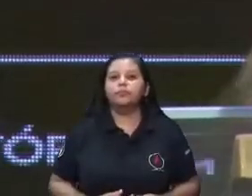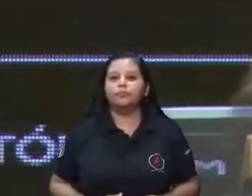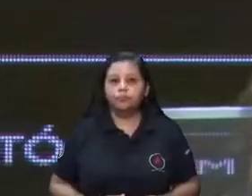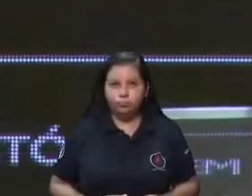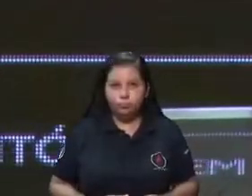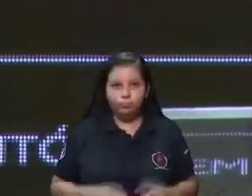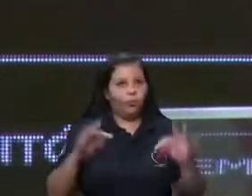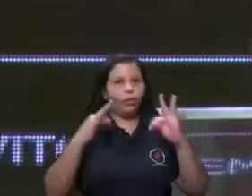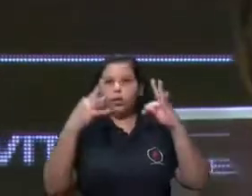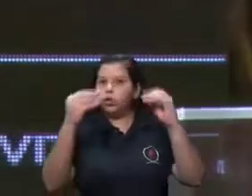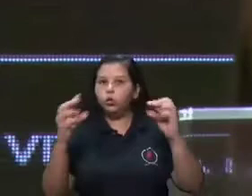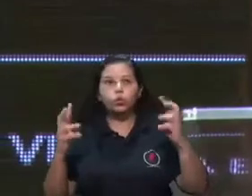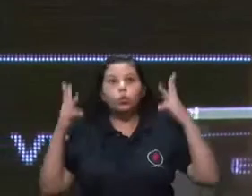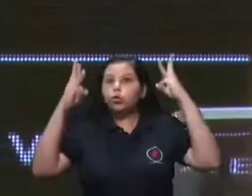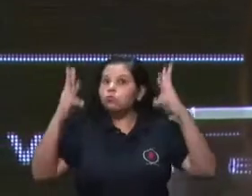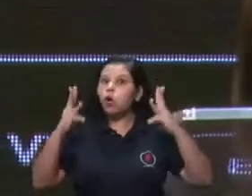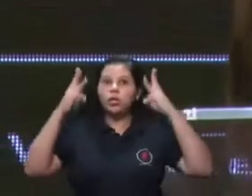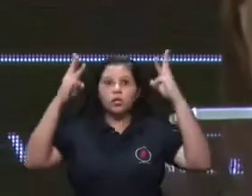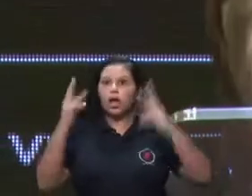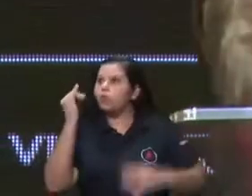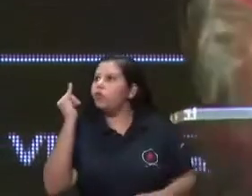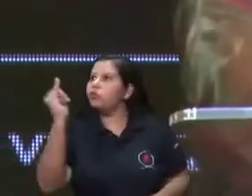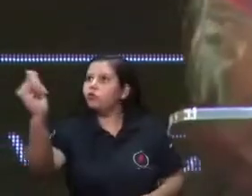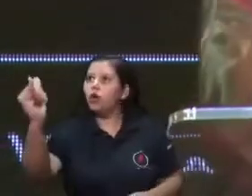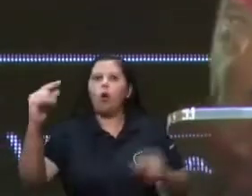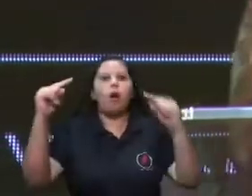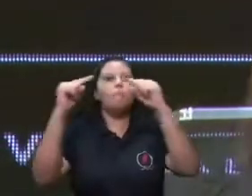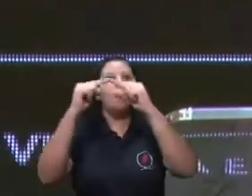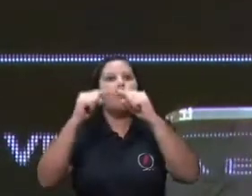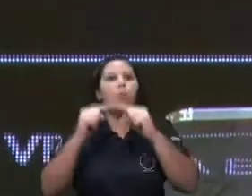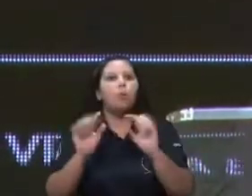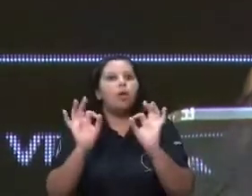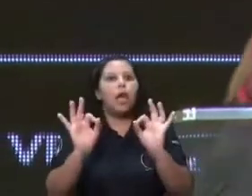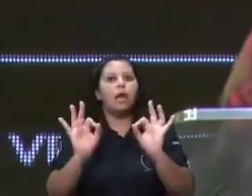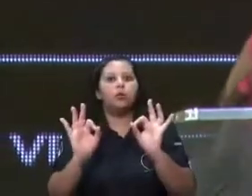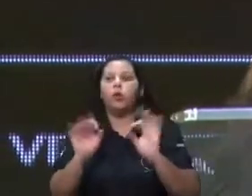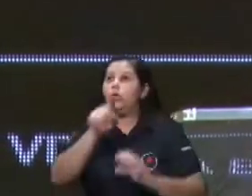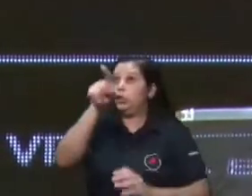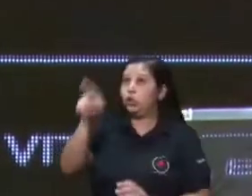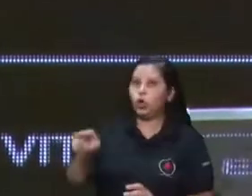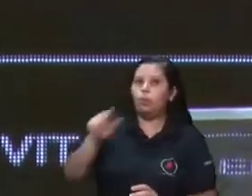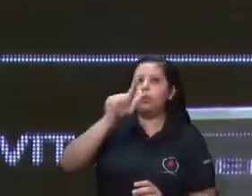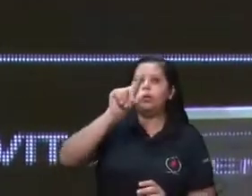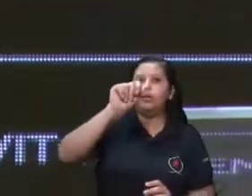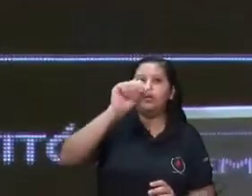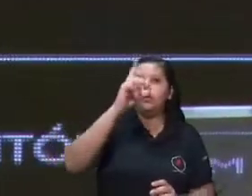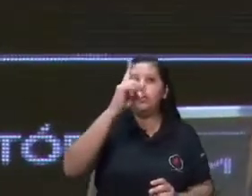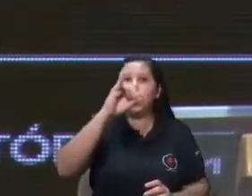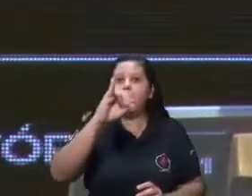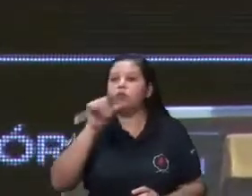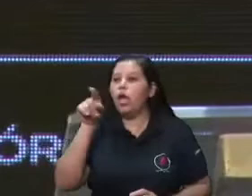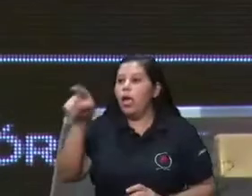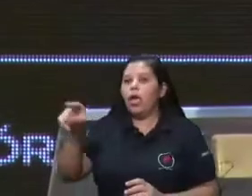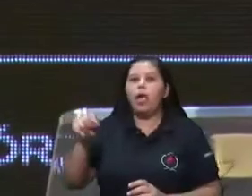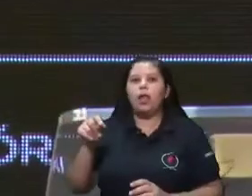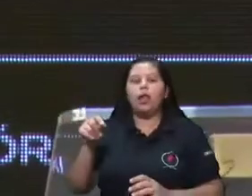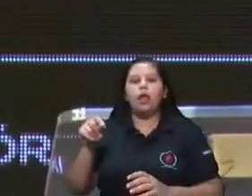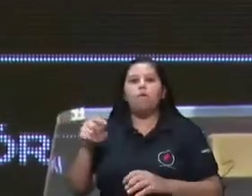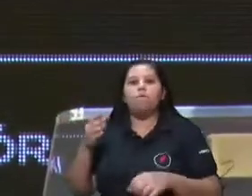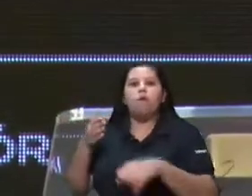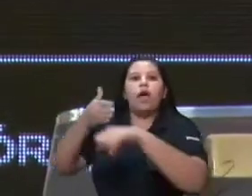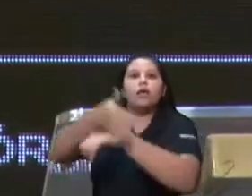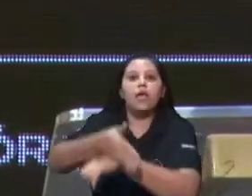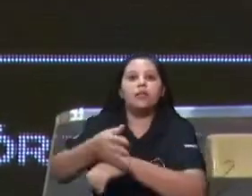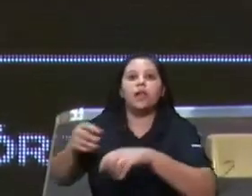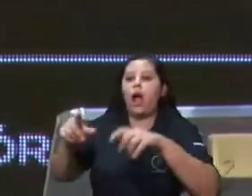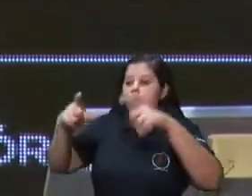Tudo que Moisés profetizou se cumpriu. E sobre Gade, ele vai ocupar uma terra que não fazia parte da herança